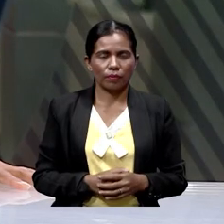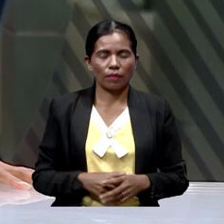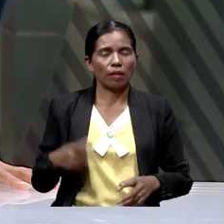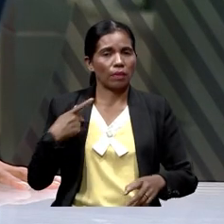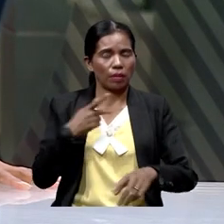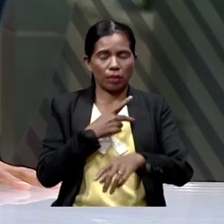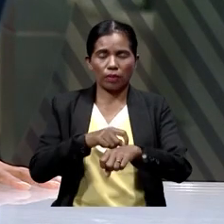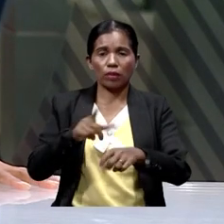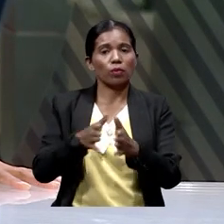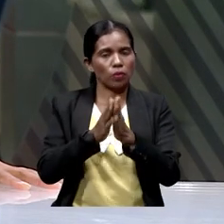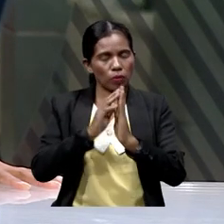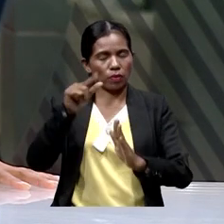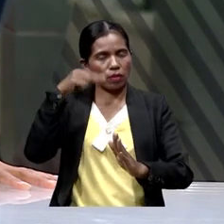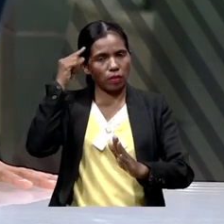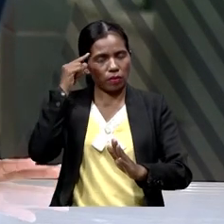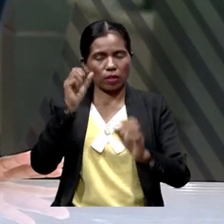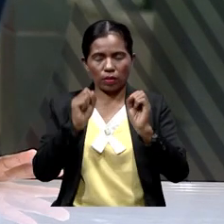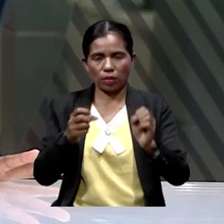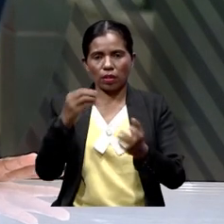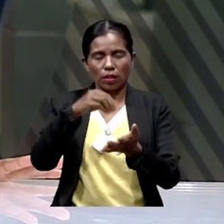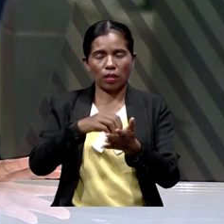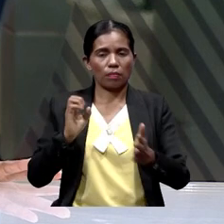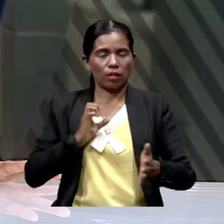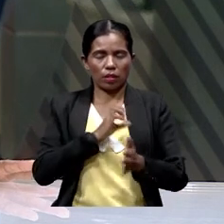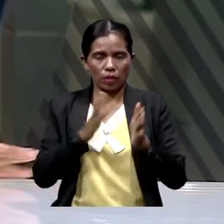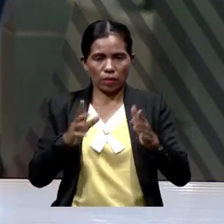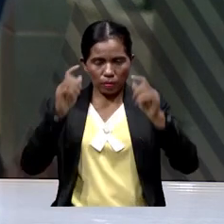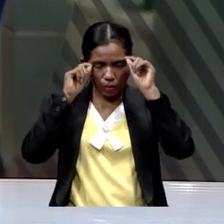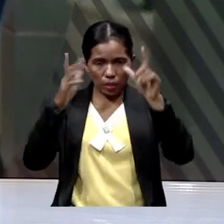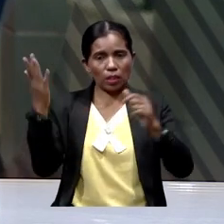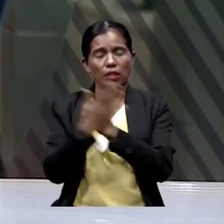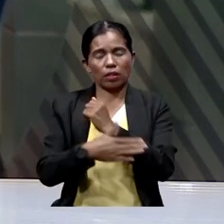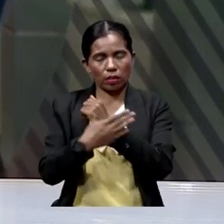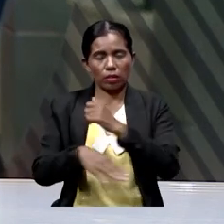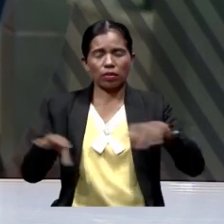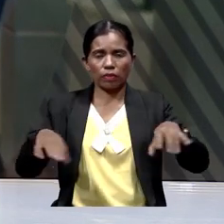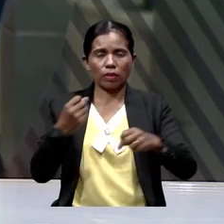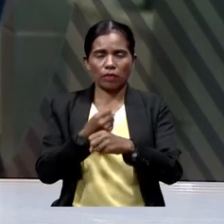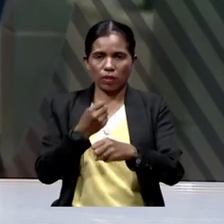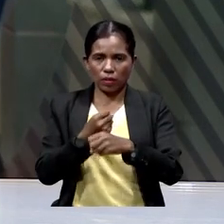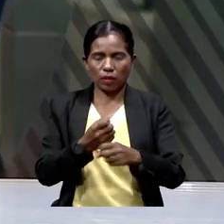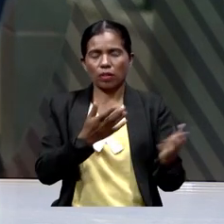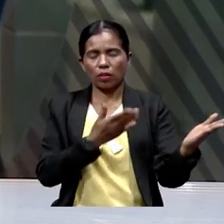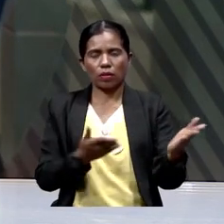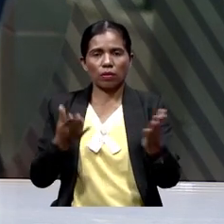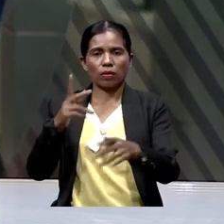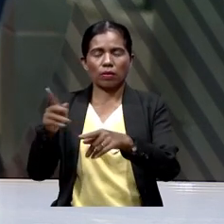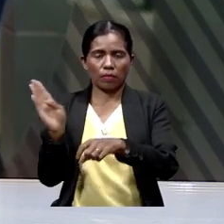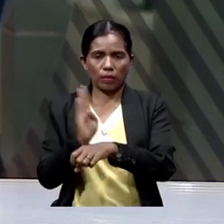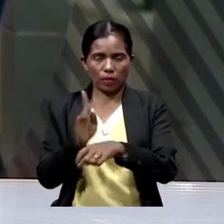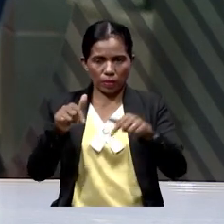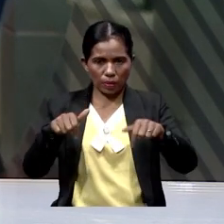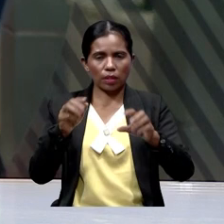Parlamento Nacional Russo Governo ato orienta investidor timor-leste a estrangeiro, o de serviço uma casa atuada investidor me investe e